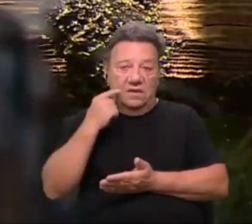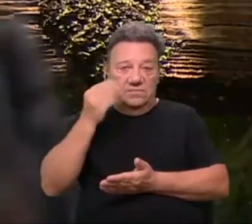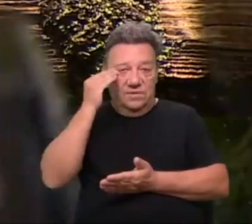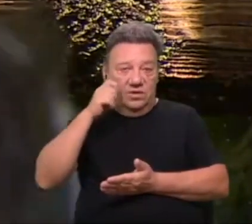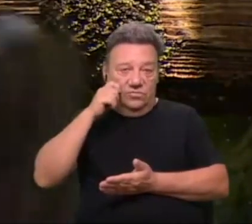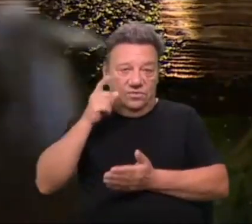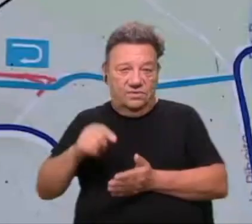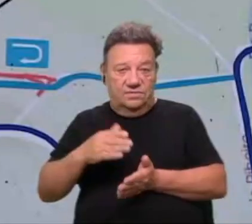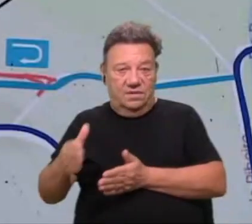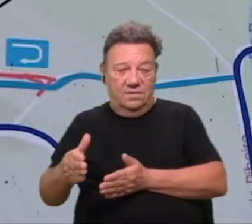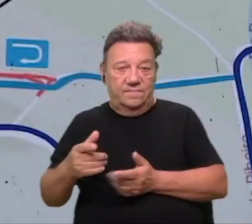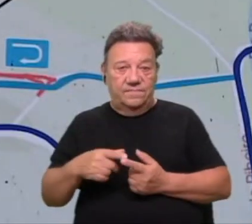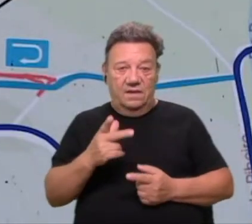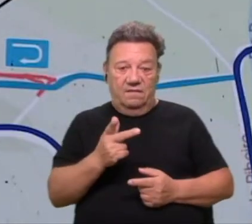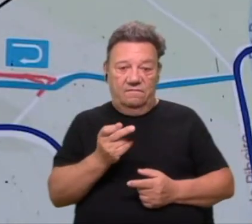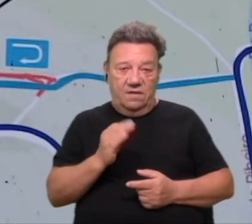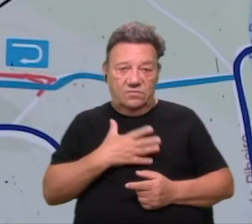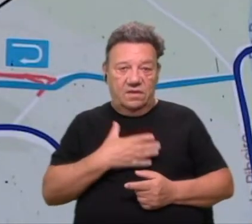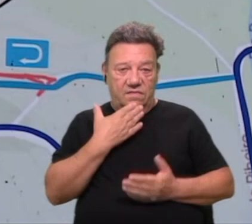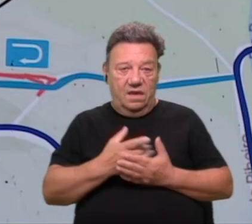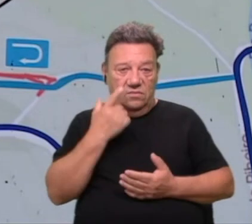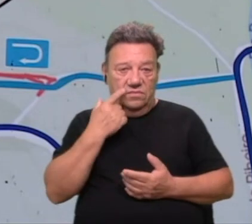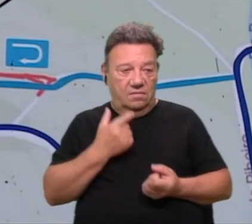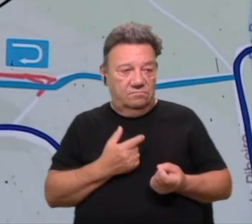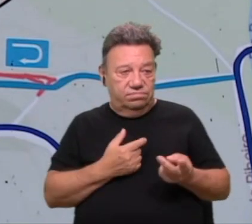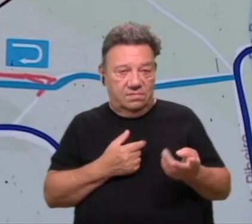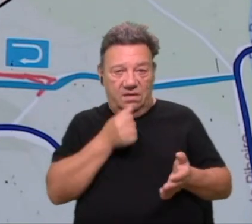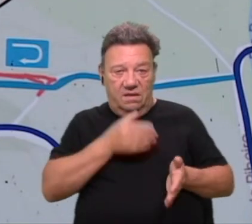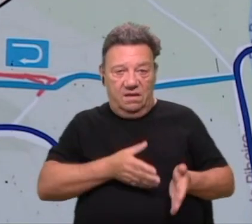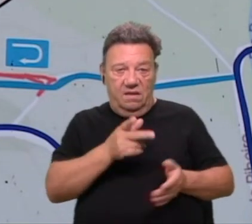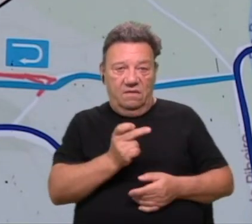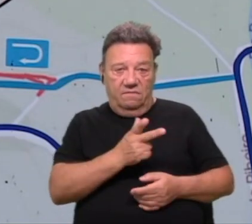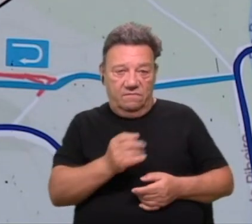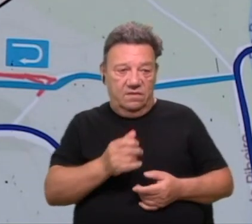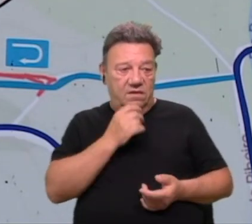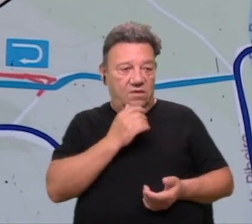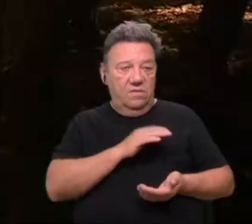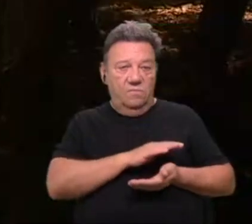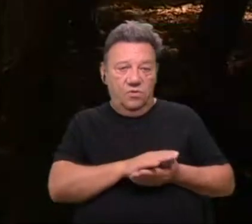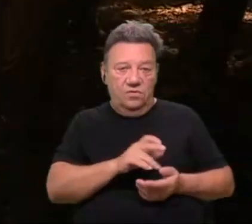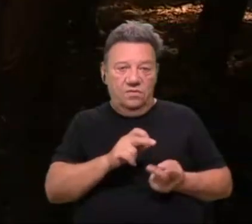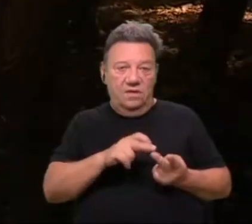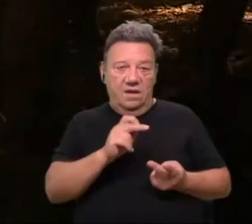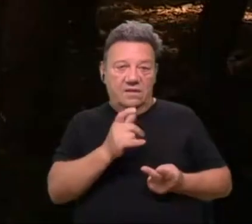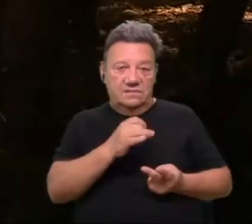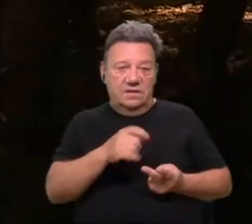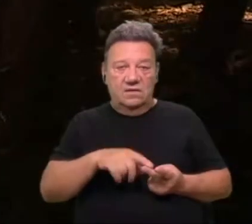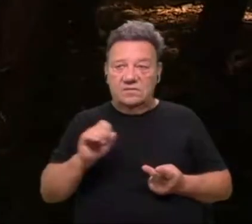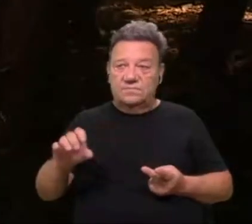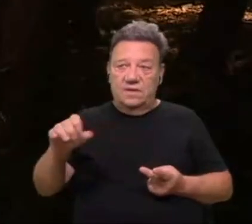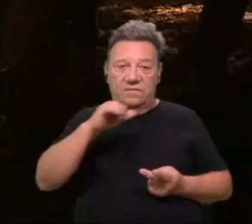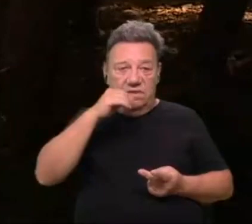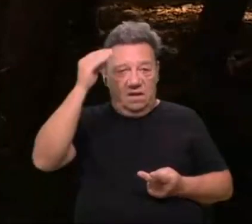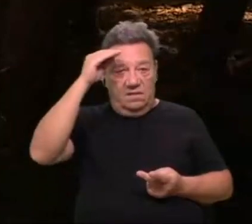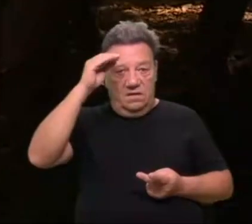turística vagas quer dar a conhecer dezenas de elevadas Moinhos e as aranhas as aldeias do